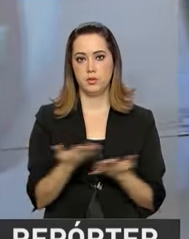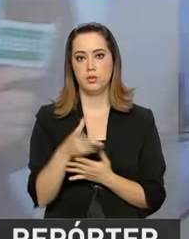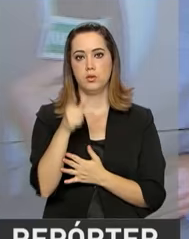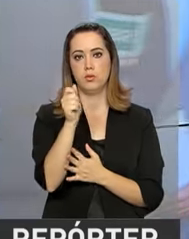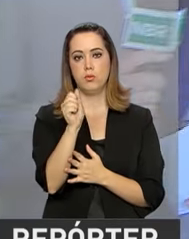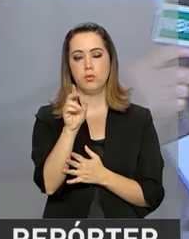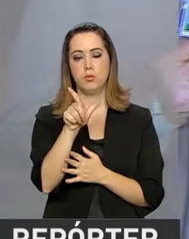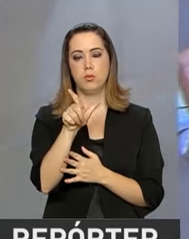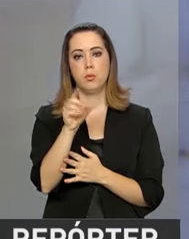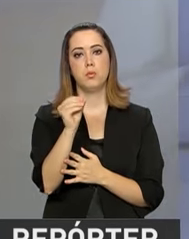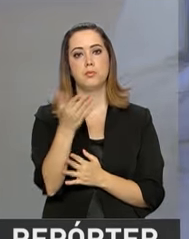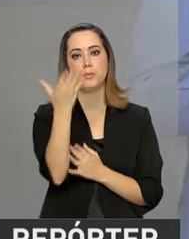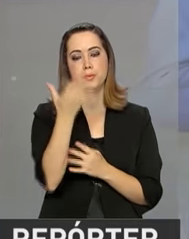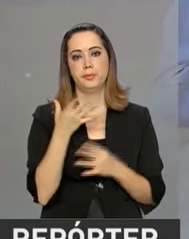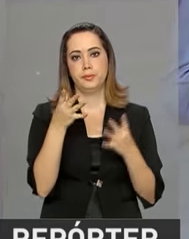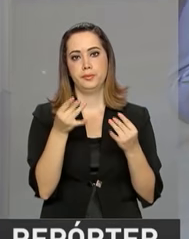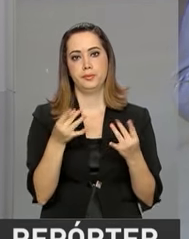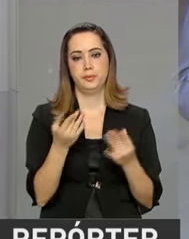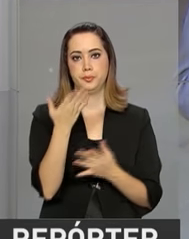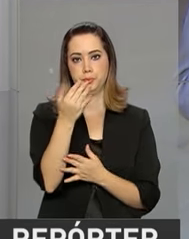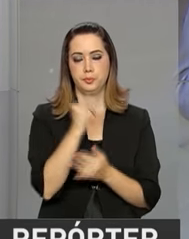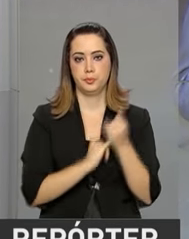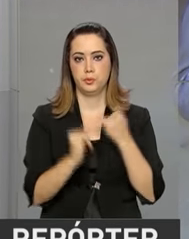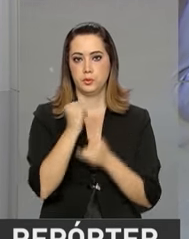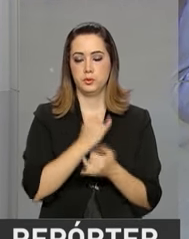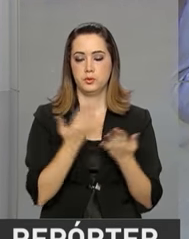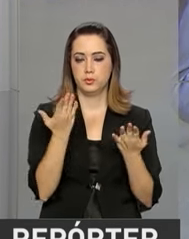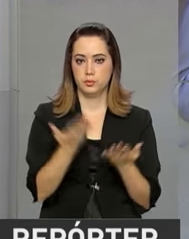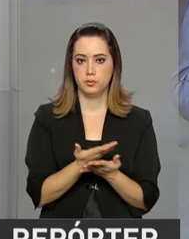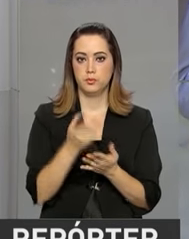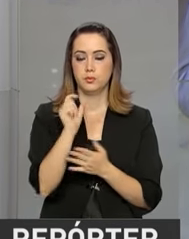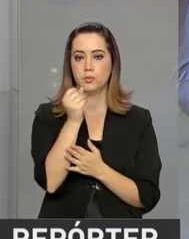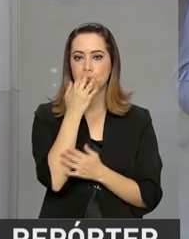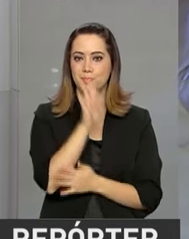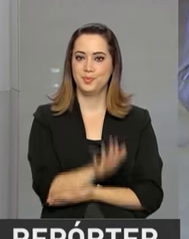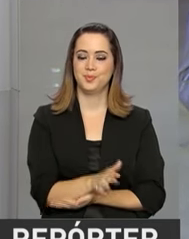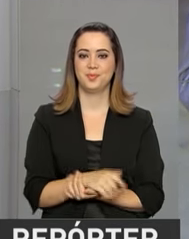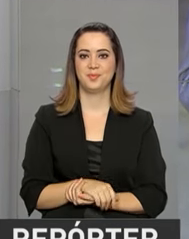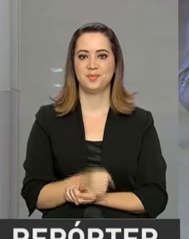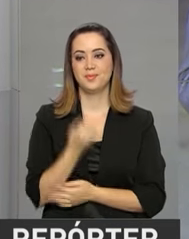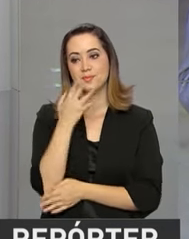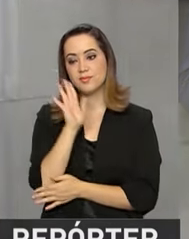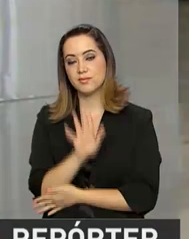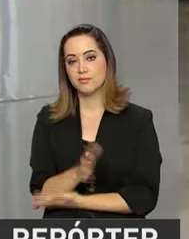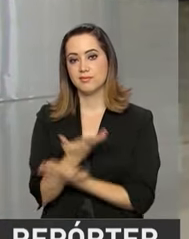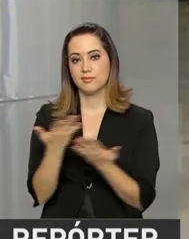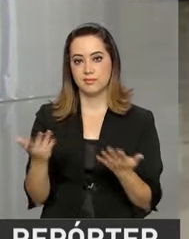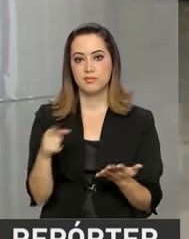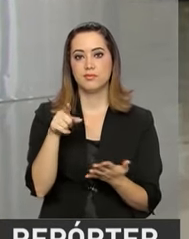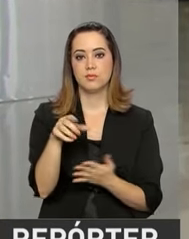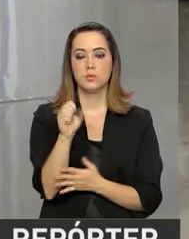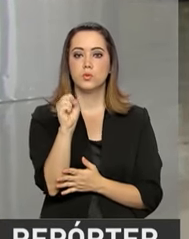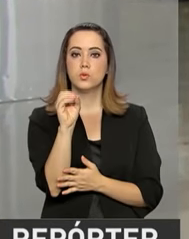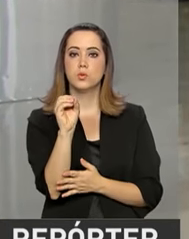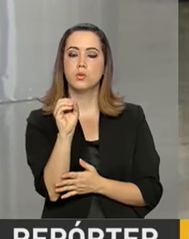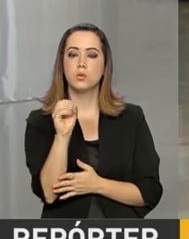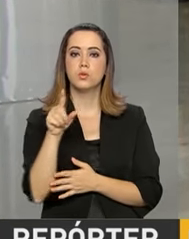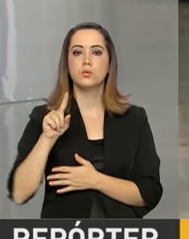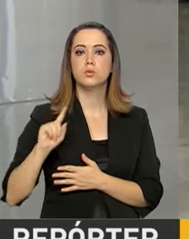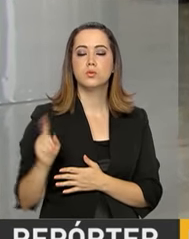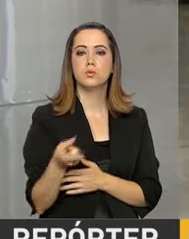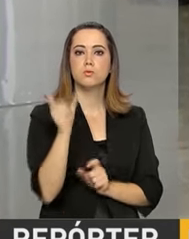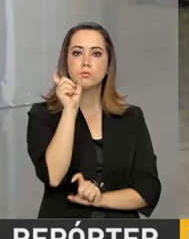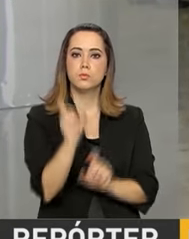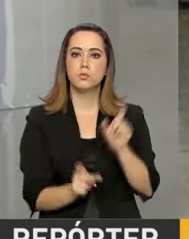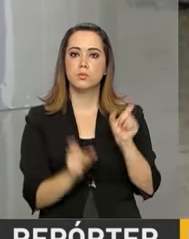que está lá no Palácio do Planalto e tem as informações para a gente. Paulo, boa tarde. Boa tarde, Leandro. Cerca de 800 pessoas ligadas